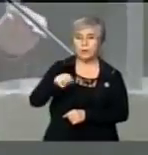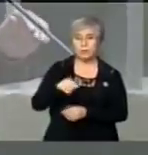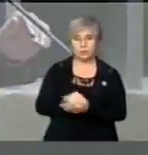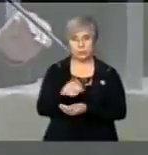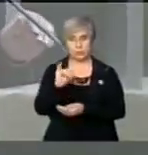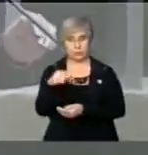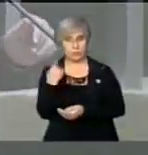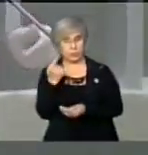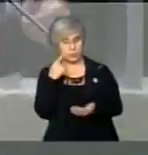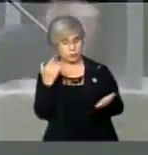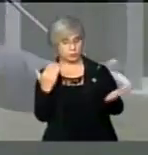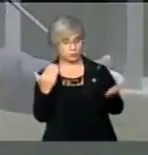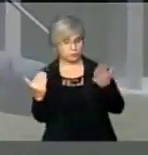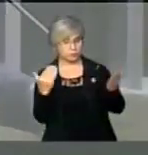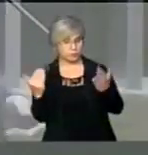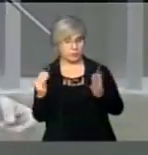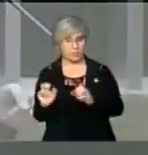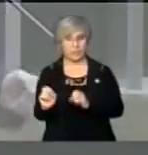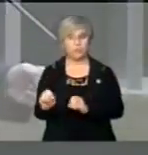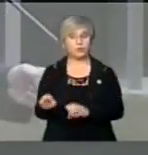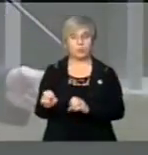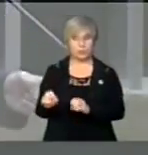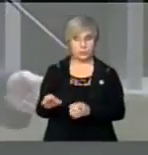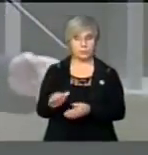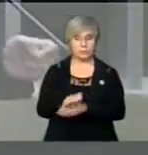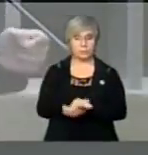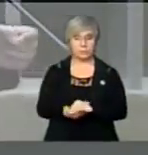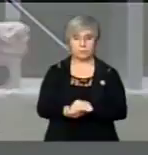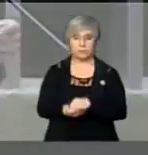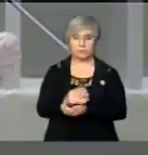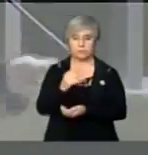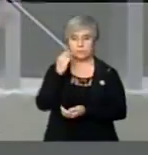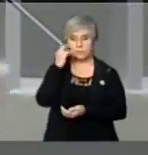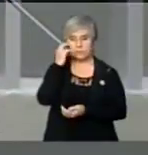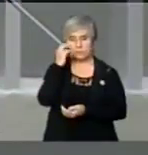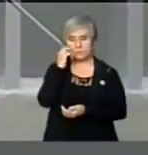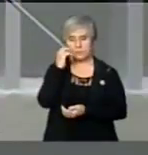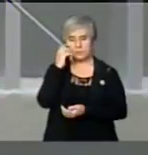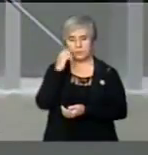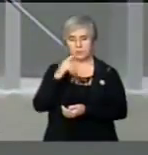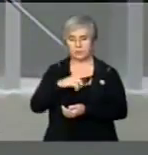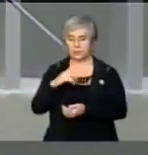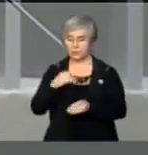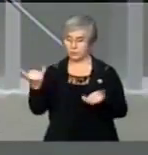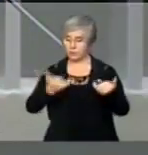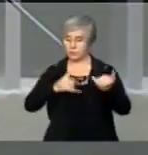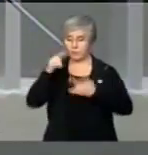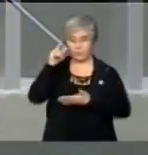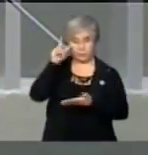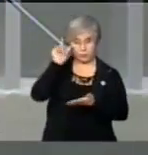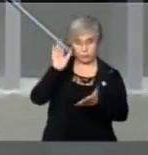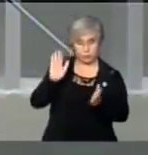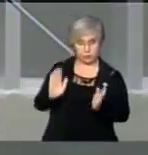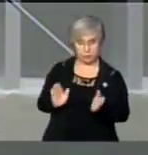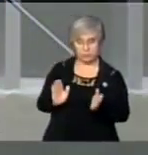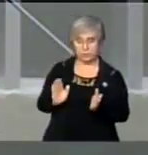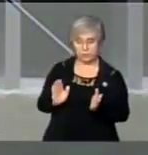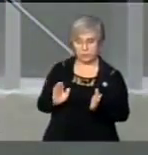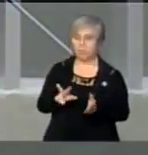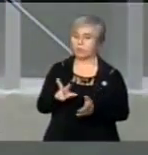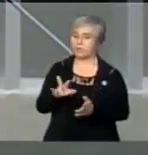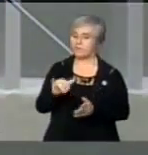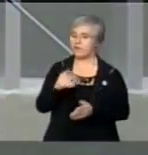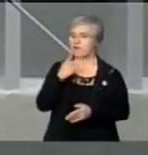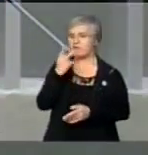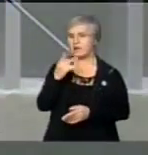fazer a comparação com a educação, ainda nos dados de ontem, a gente vai estar